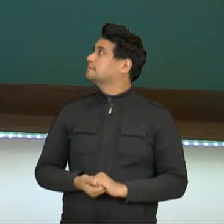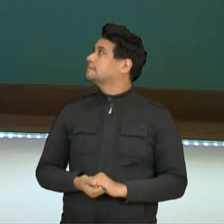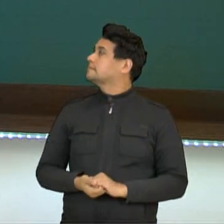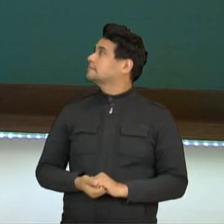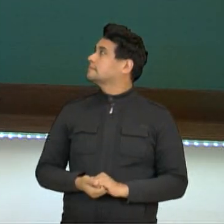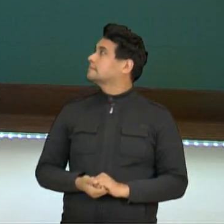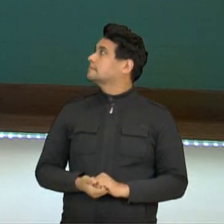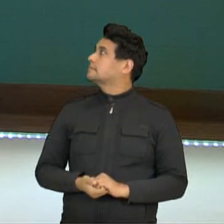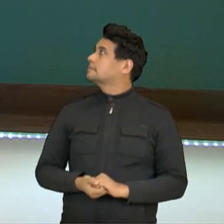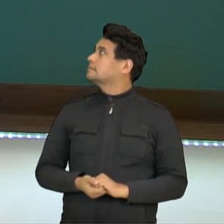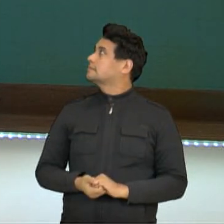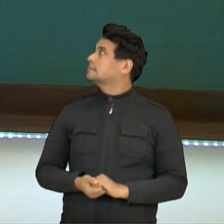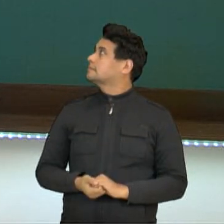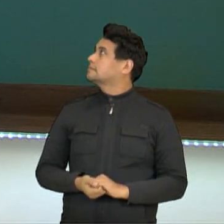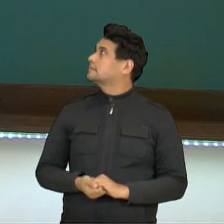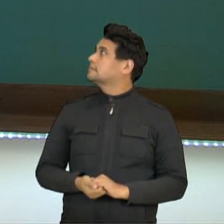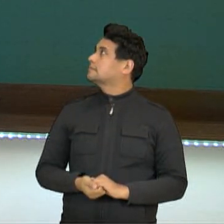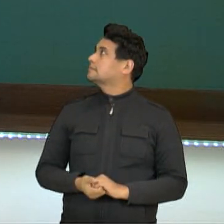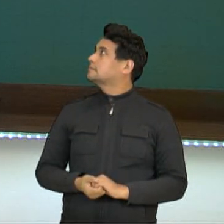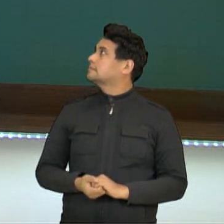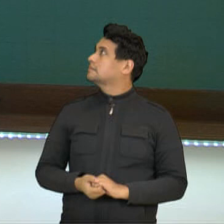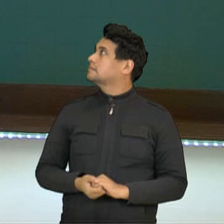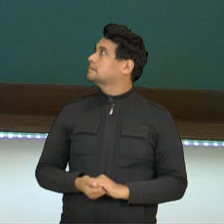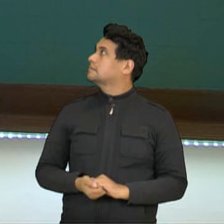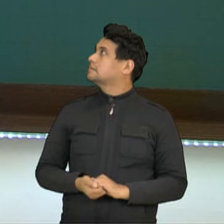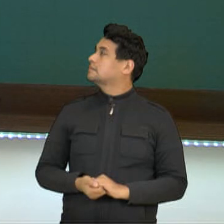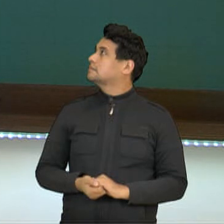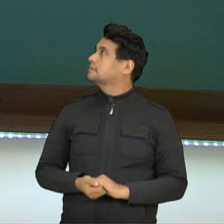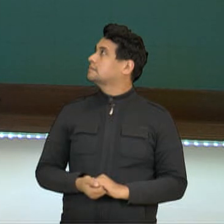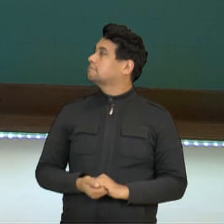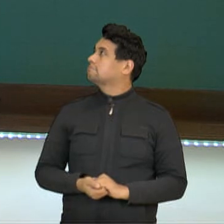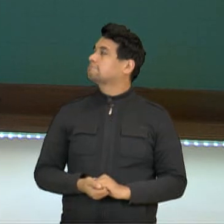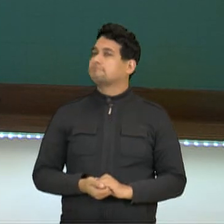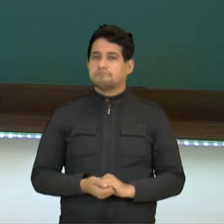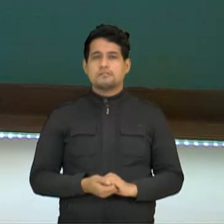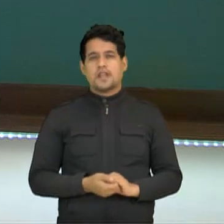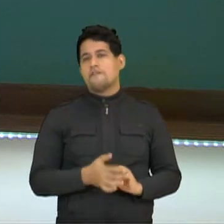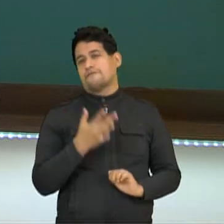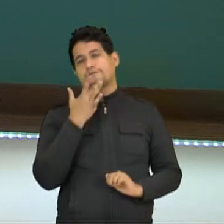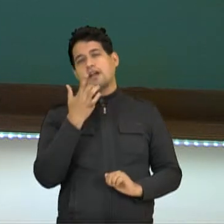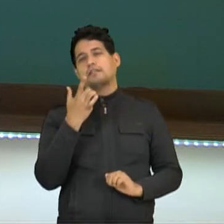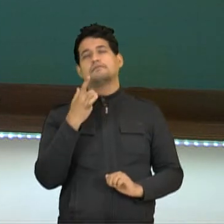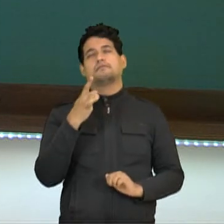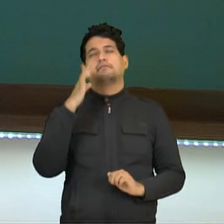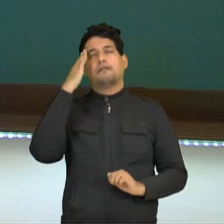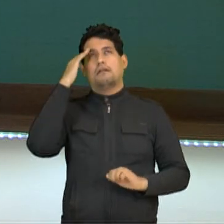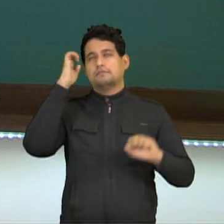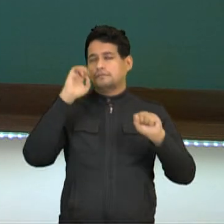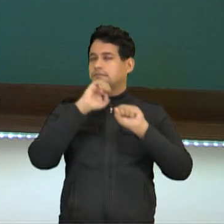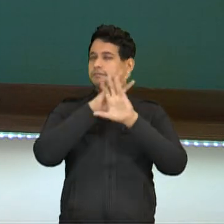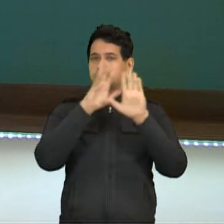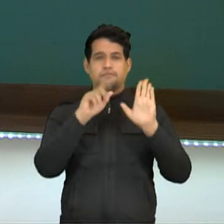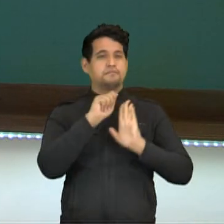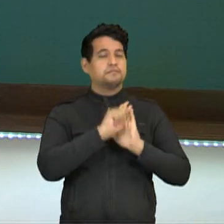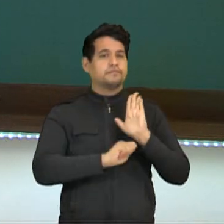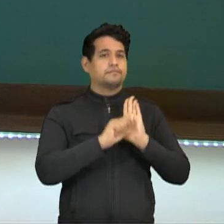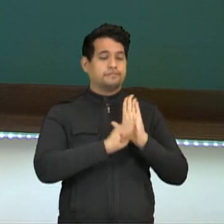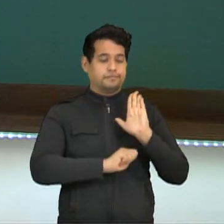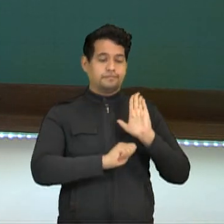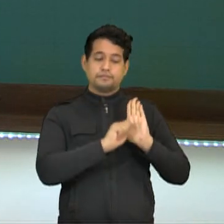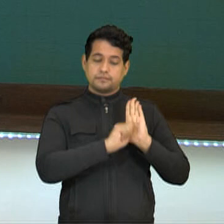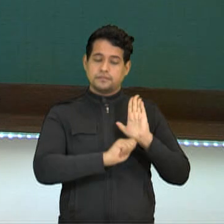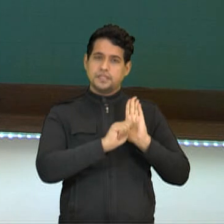TV, desk, wardrobe and mirror. Então fica fácil de eu conseguir compreender o texto. Então o